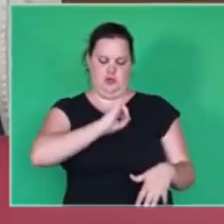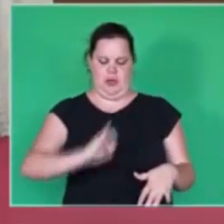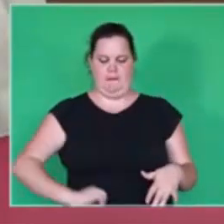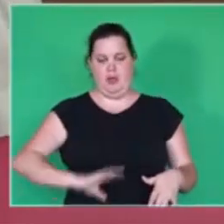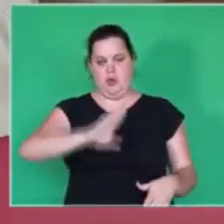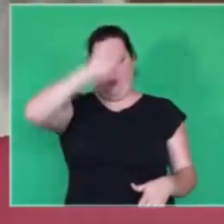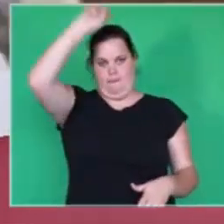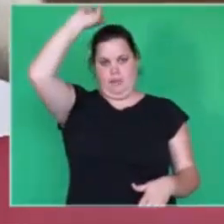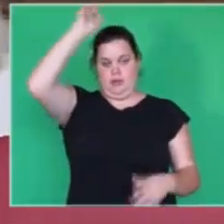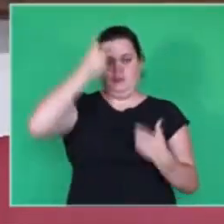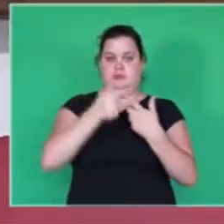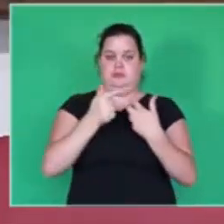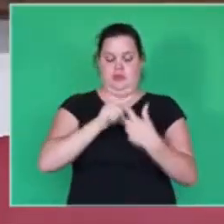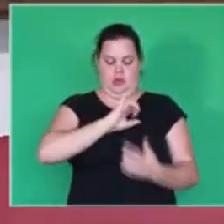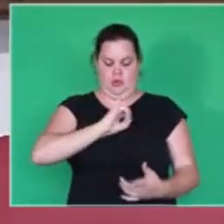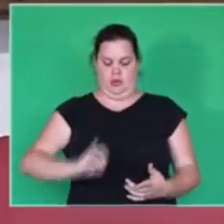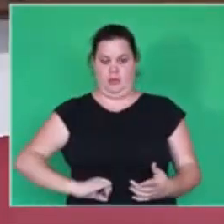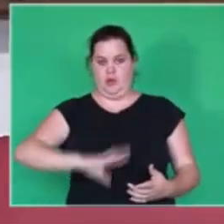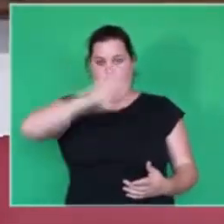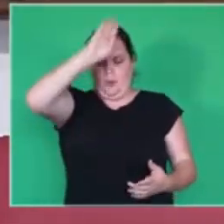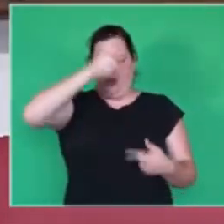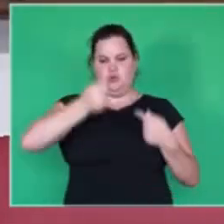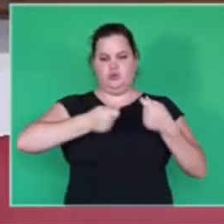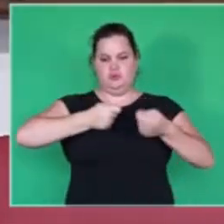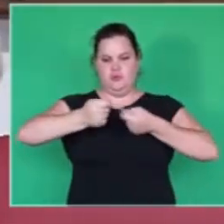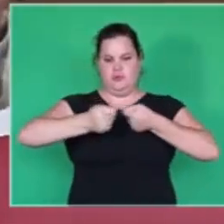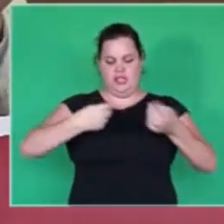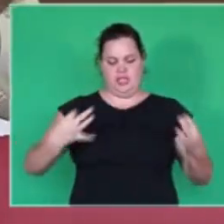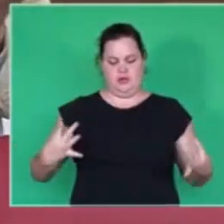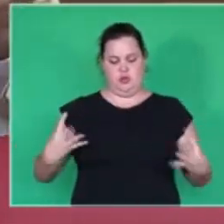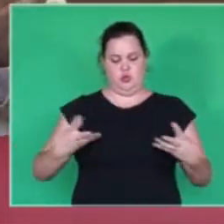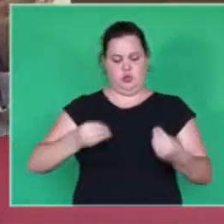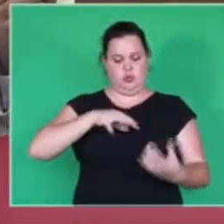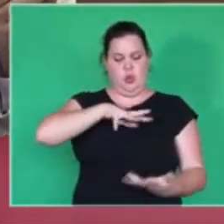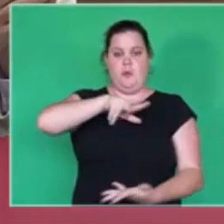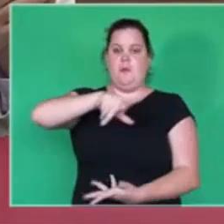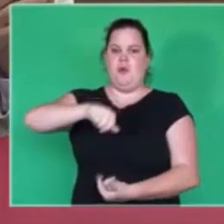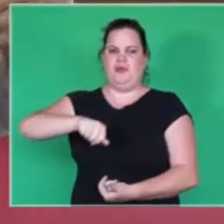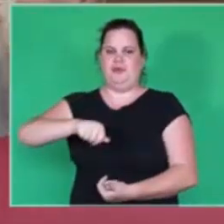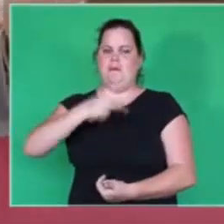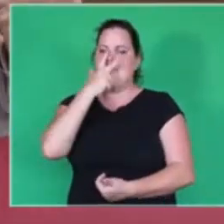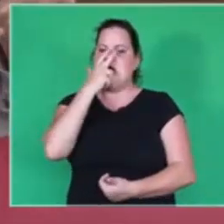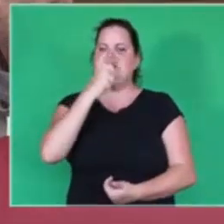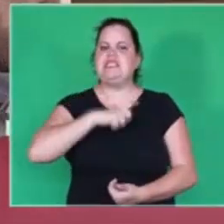dominado o mundo todo. Então, tinha interesse em distrair a população